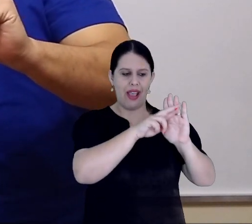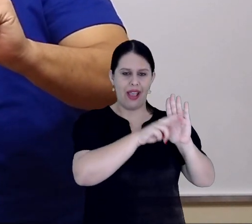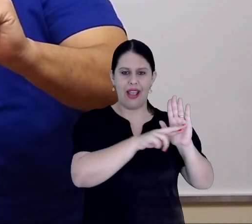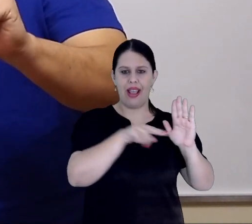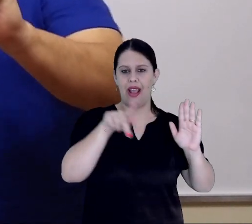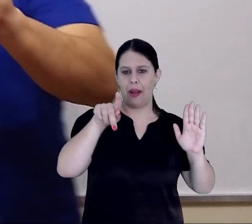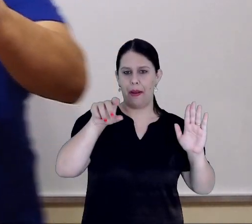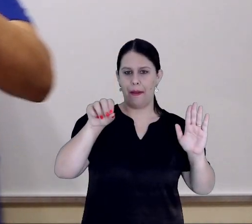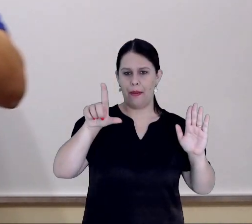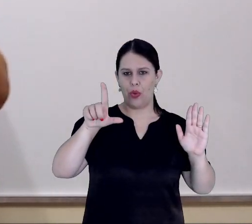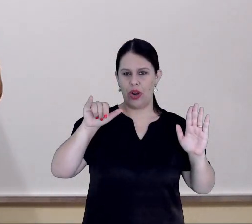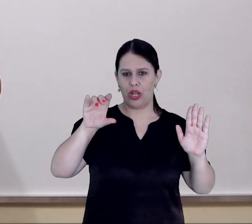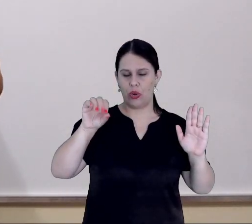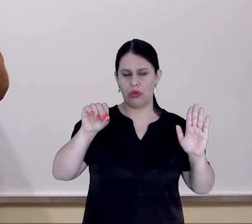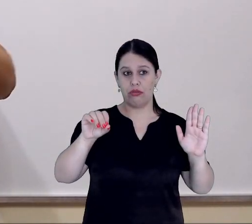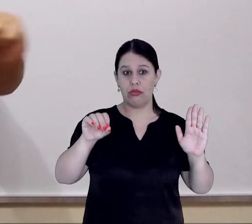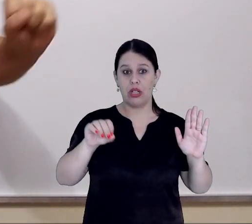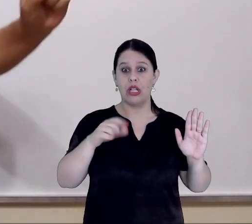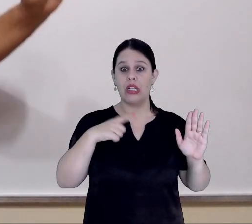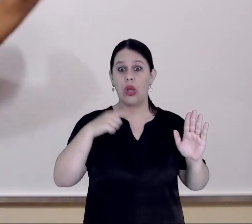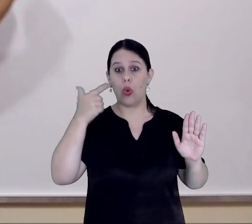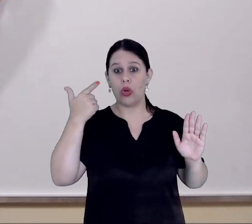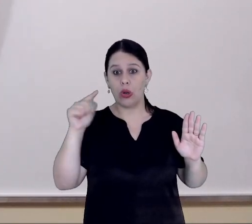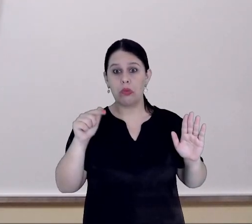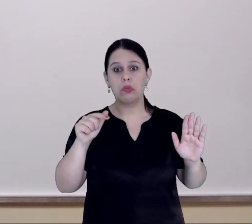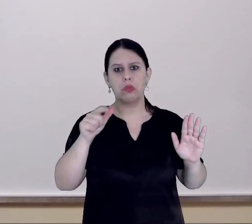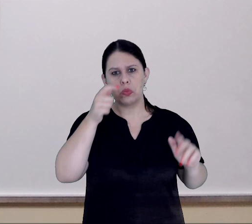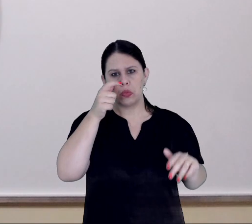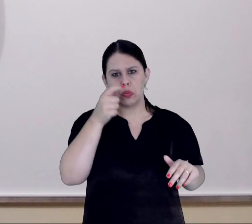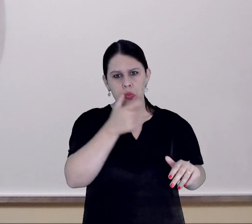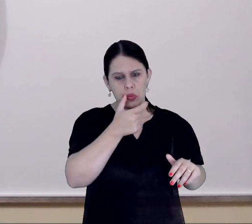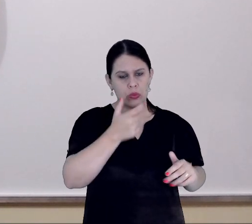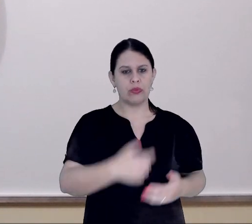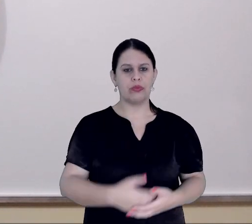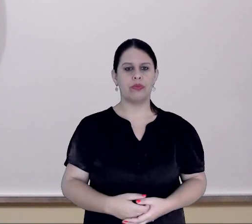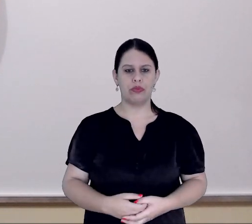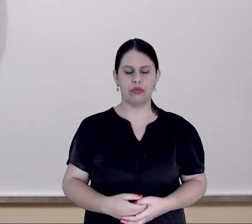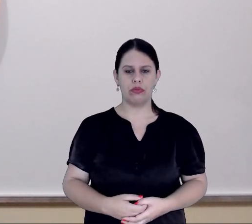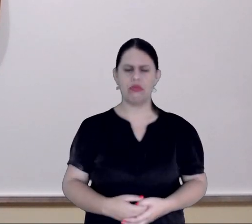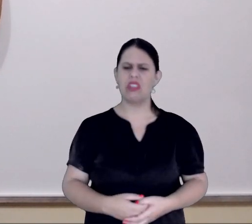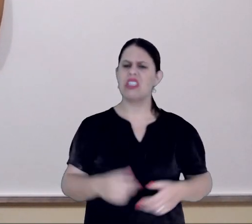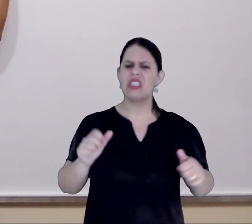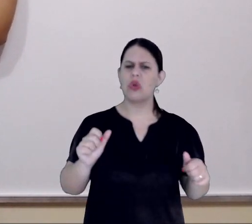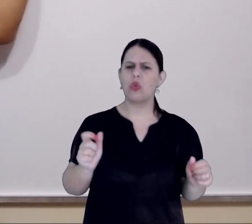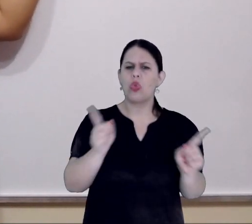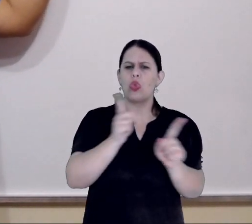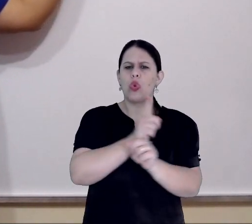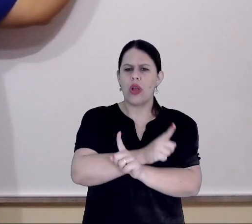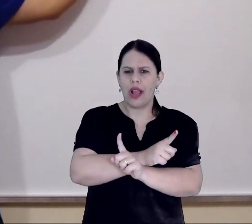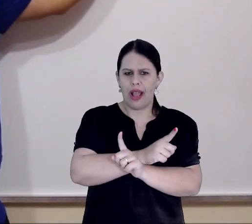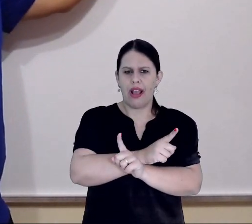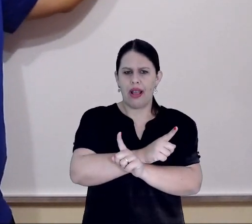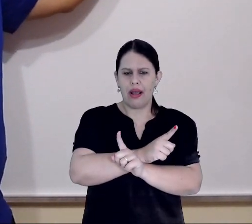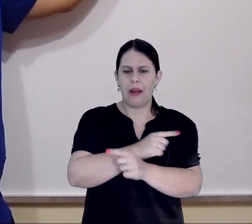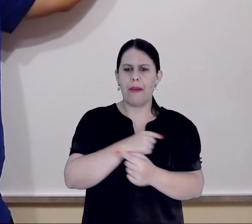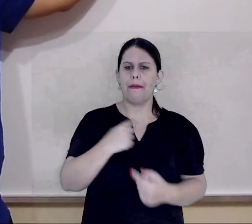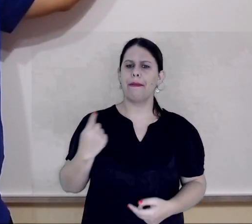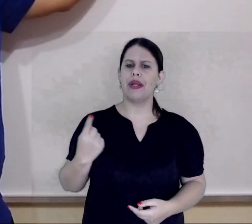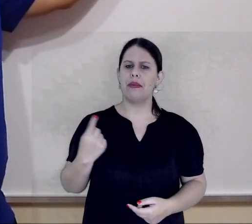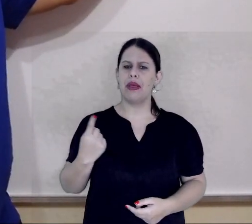polígono. Legal? Mas aqui tem mais uma coisa interessante, olha. Se eu inverter e colocar primeiro o vetor